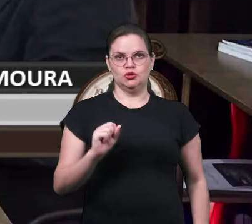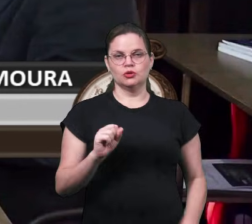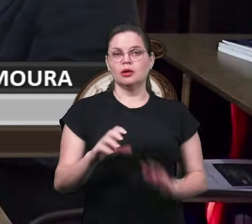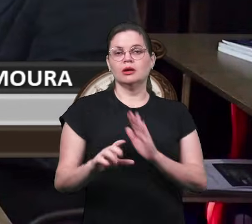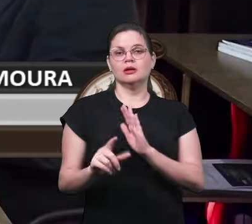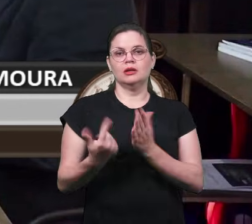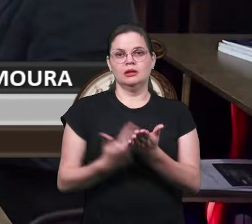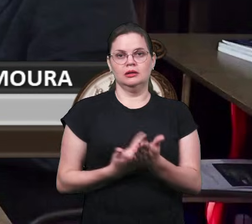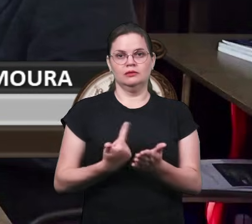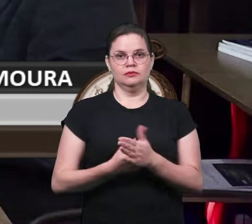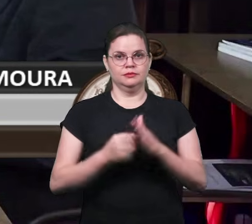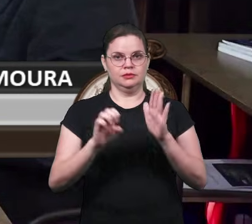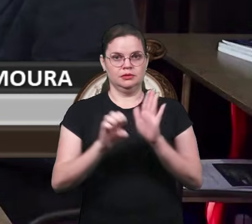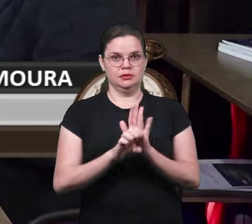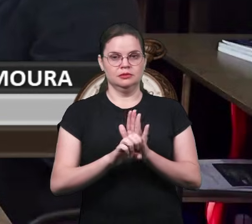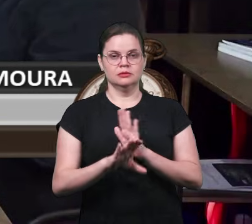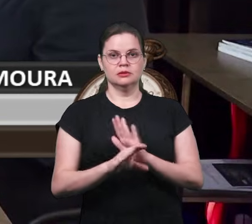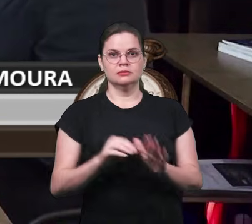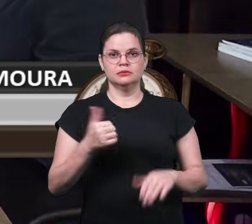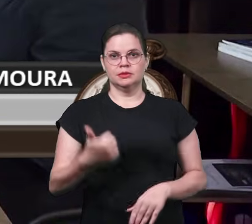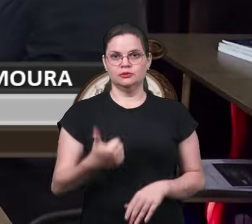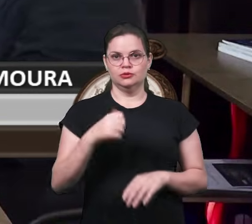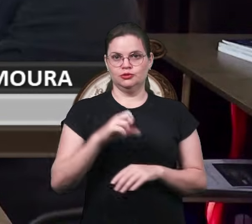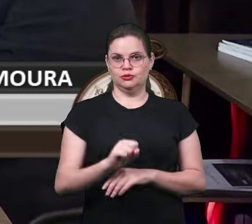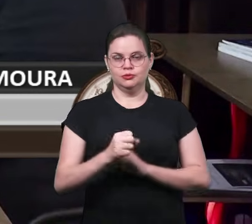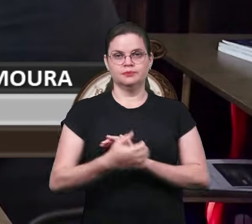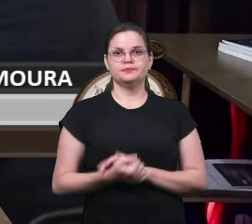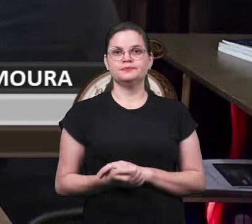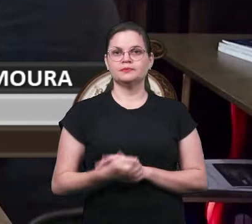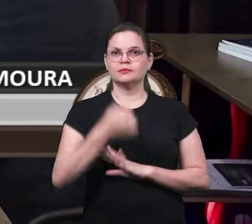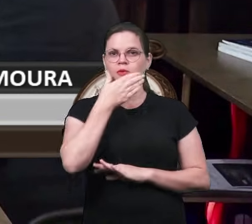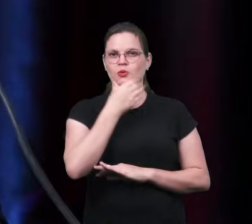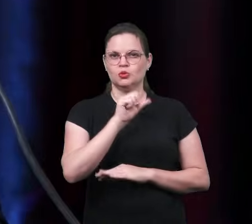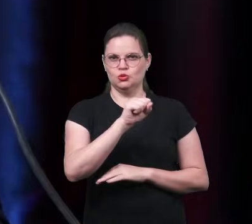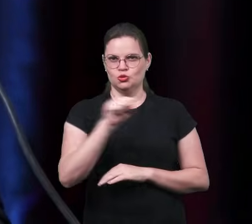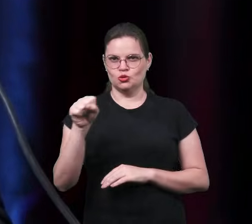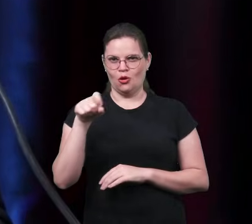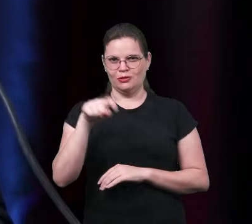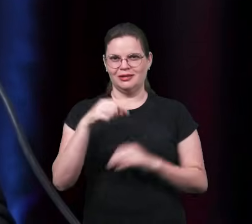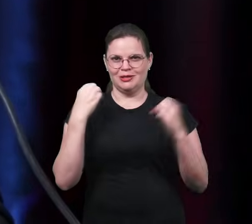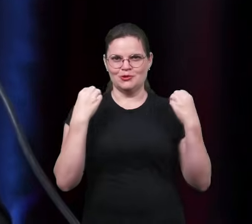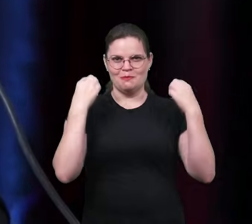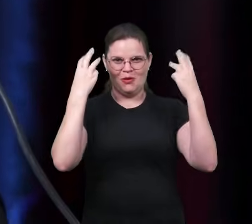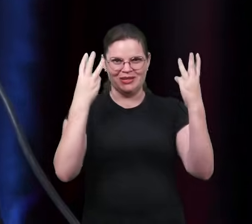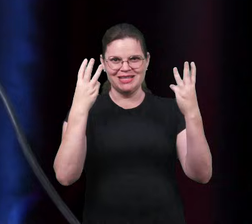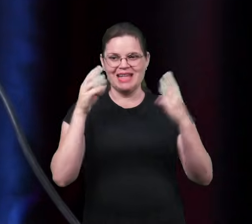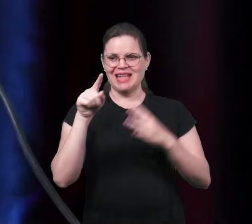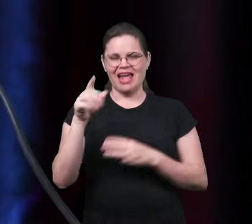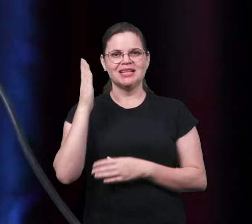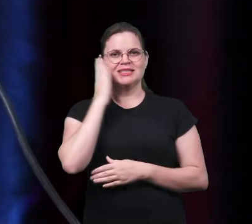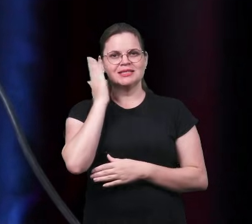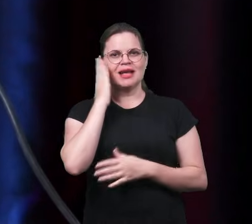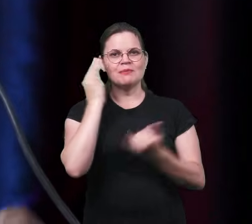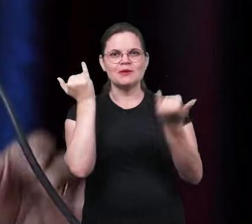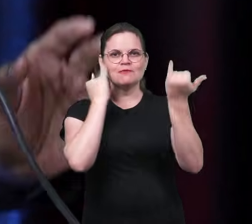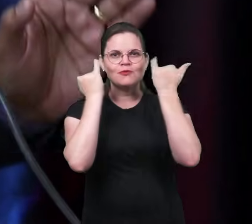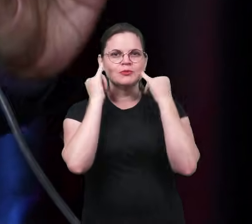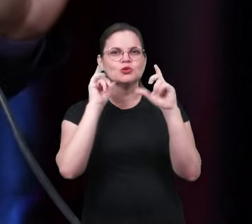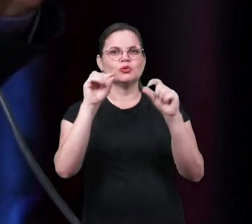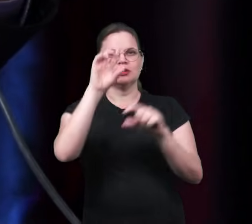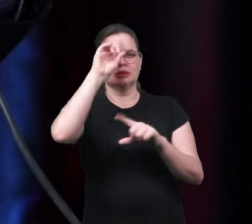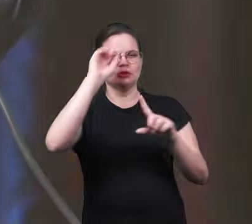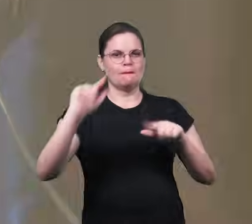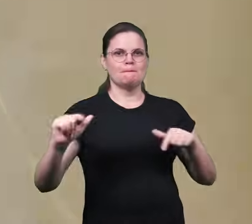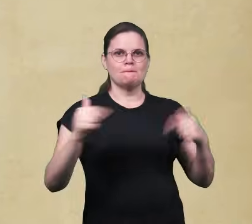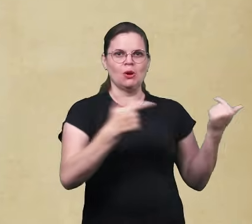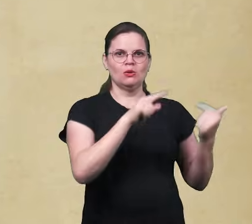né? E quando Jetro ouve as obras de Deus e visita Moisés, aqui foi